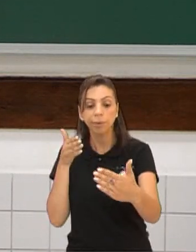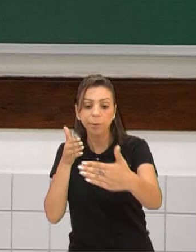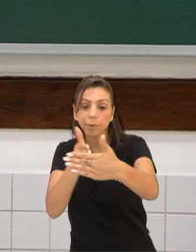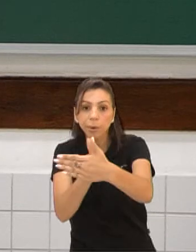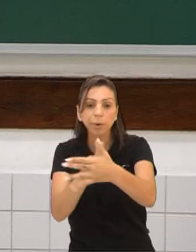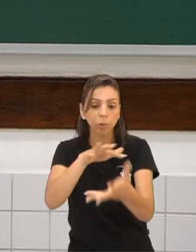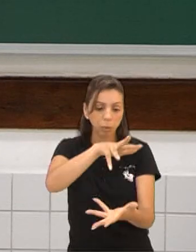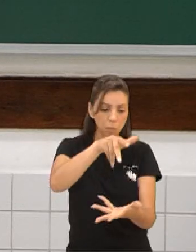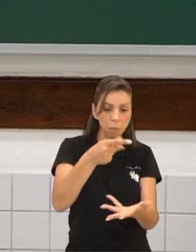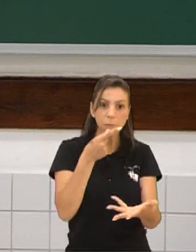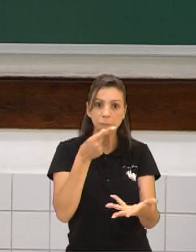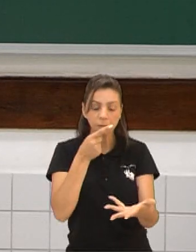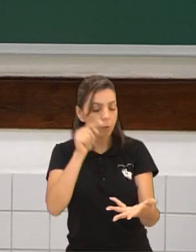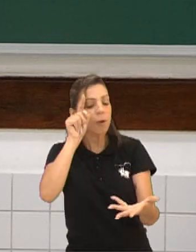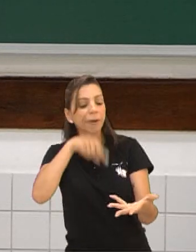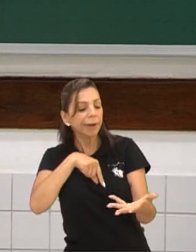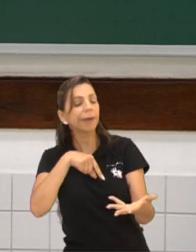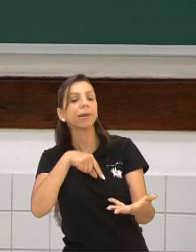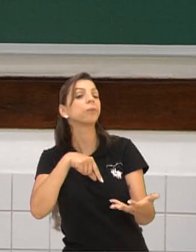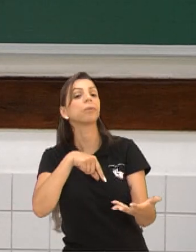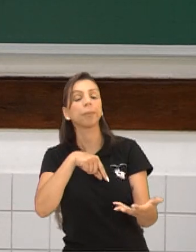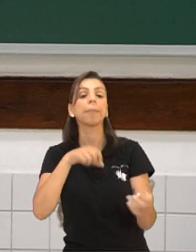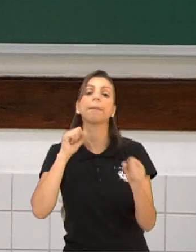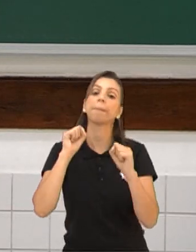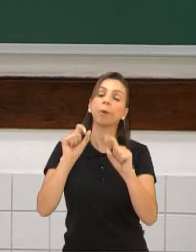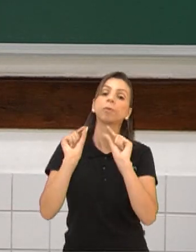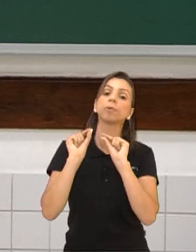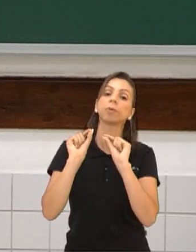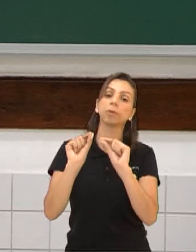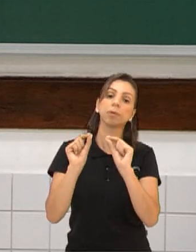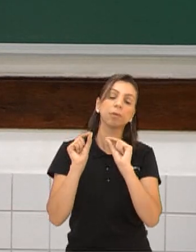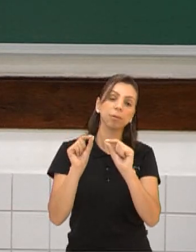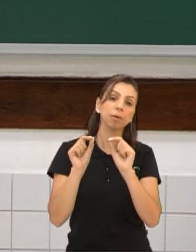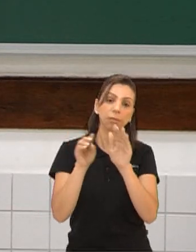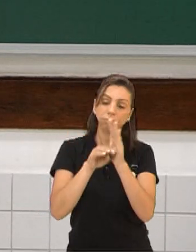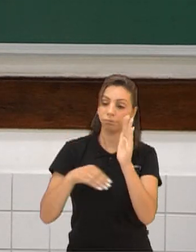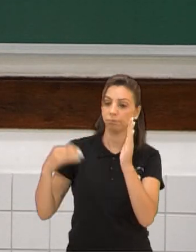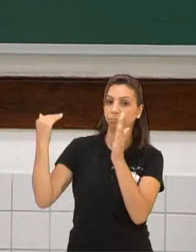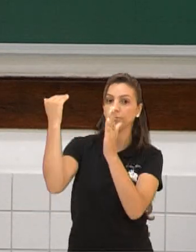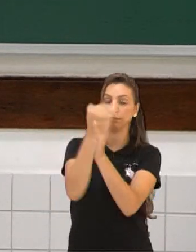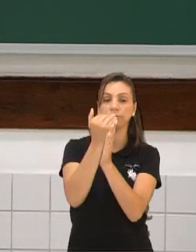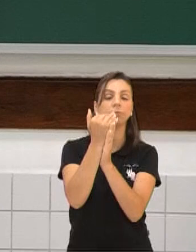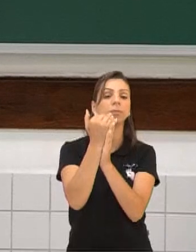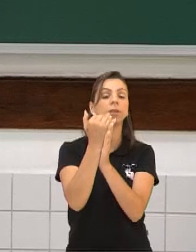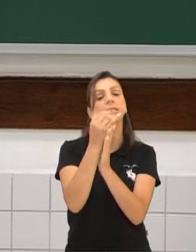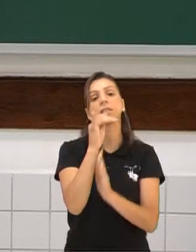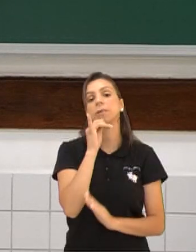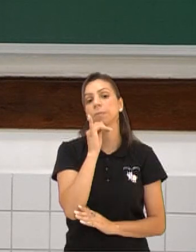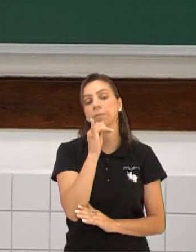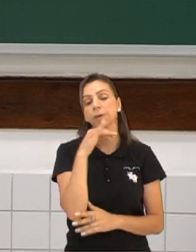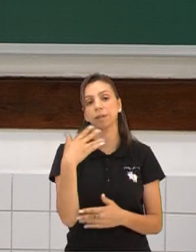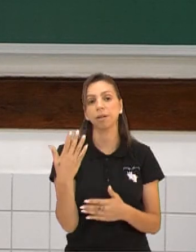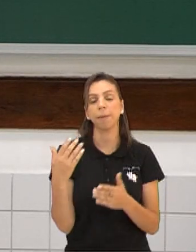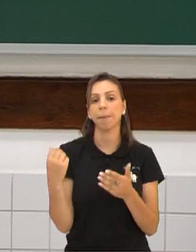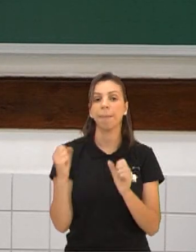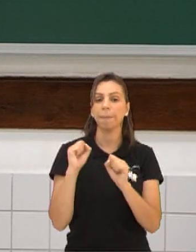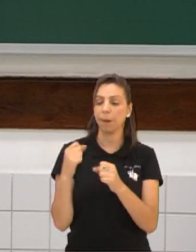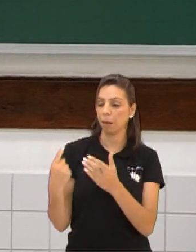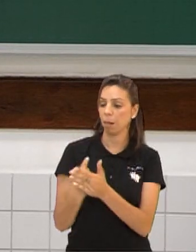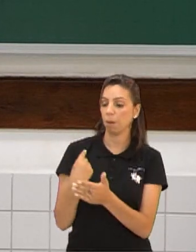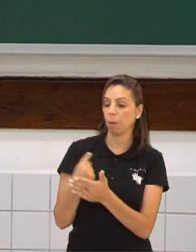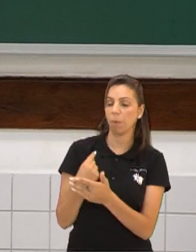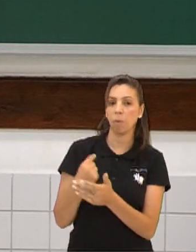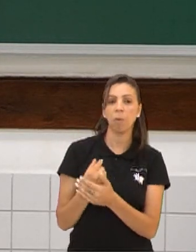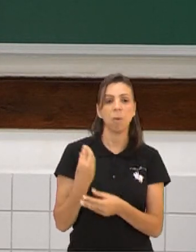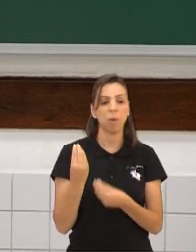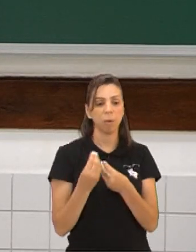o mundo é, ela só pode ser, digamos assim, superada em alguma instância quando a gente para de se questionar em relação ao que